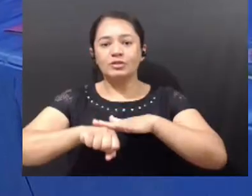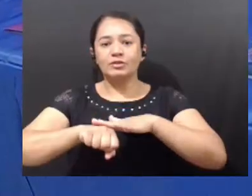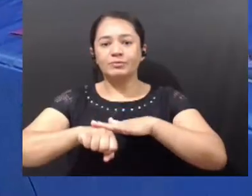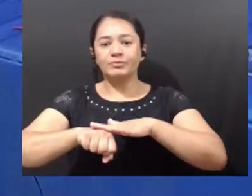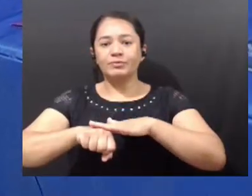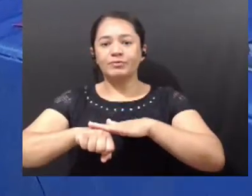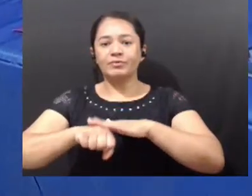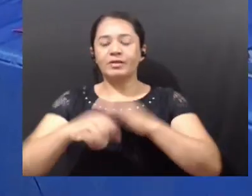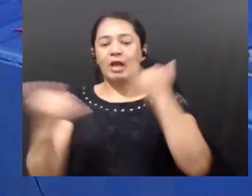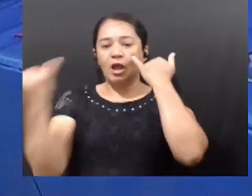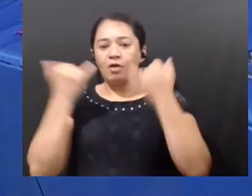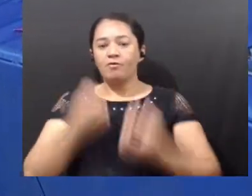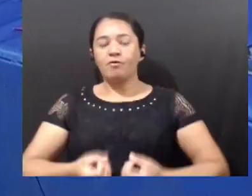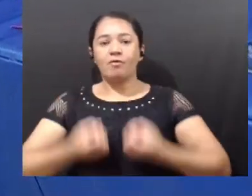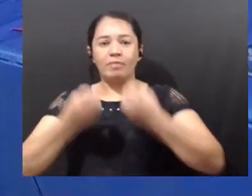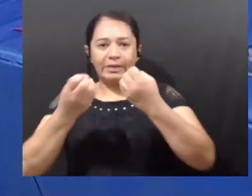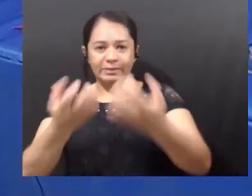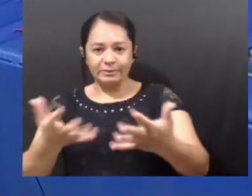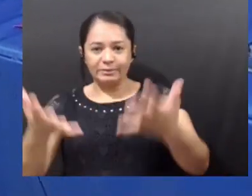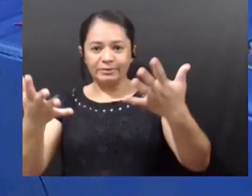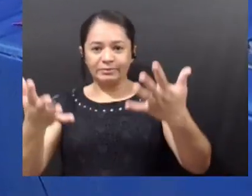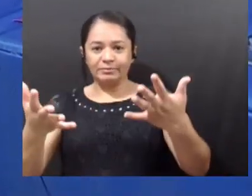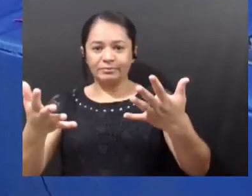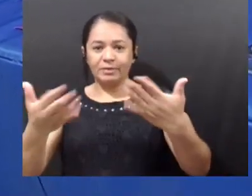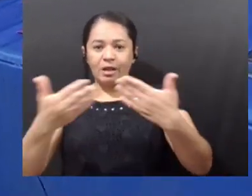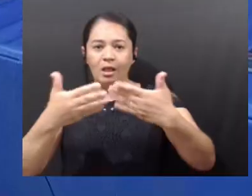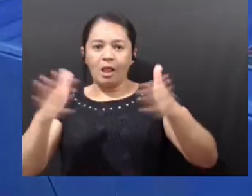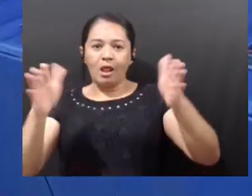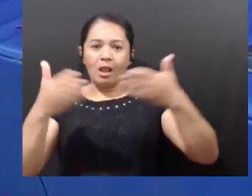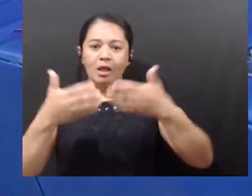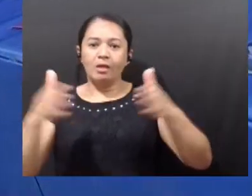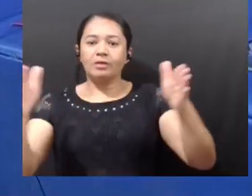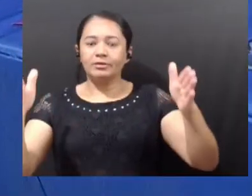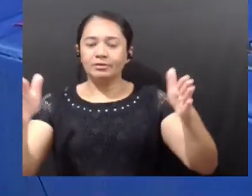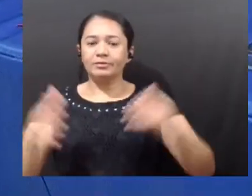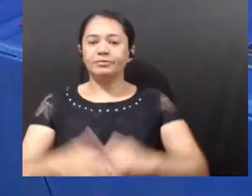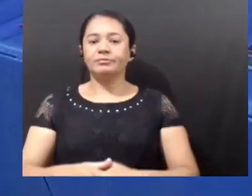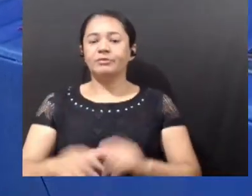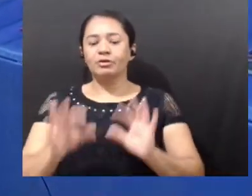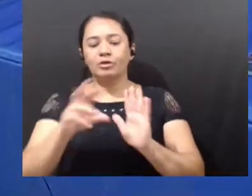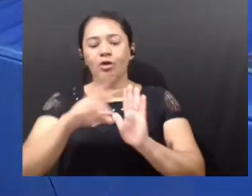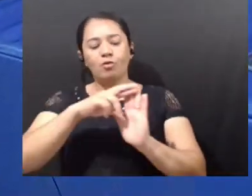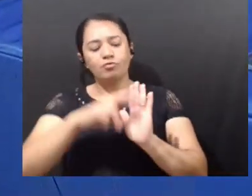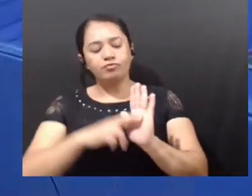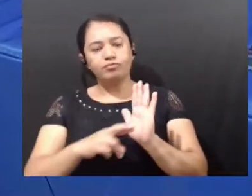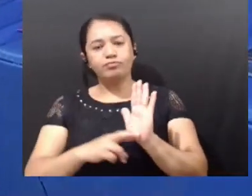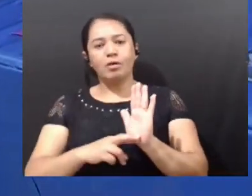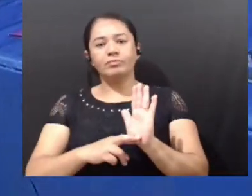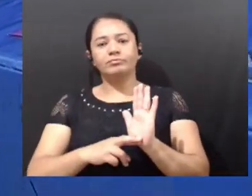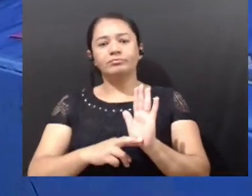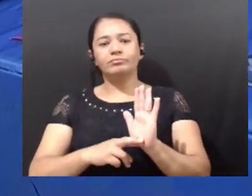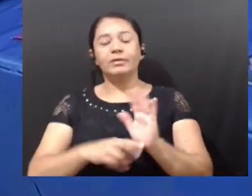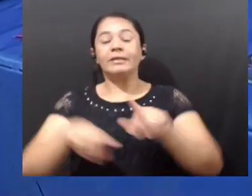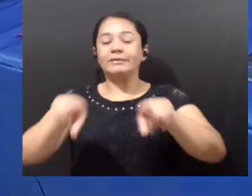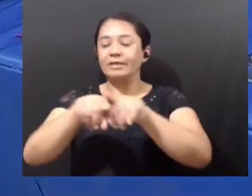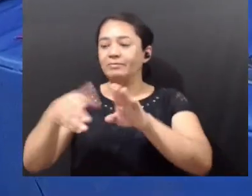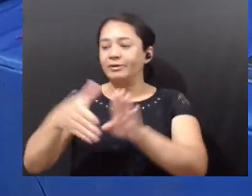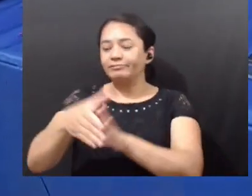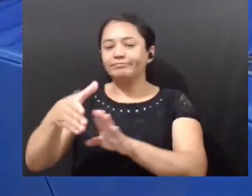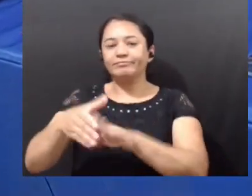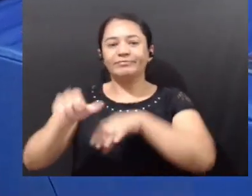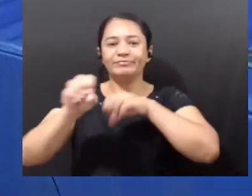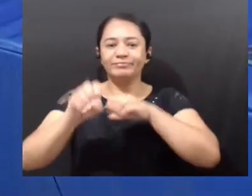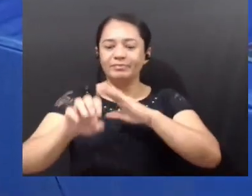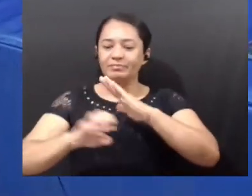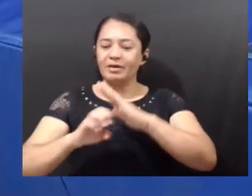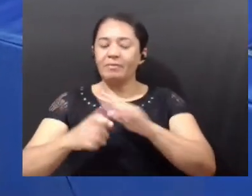informação, fazer abertura dos MEIs, regularização, formalização e também orientação para as empresas maiores que